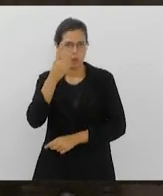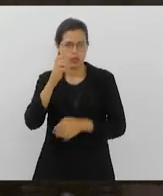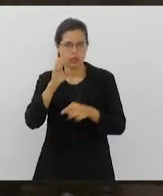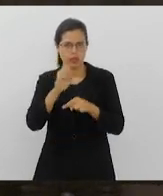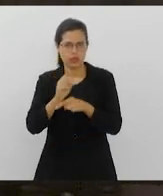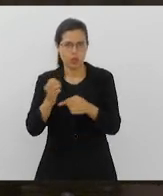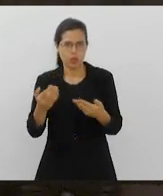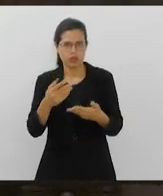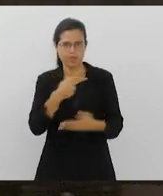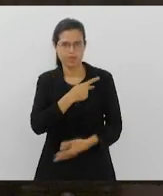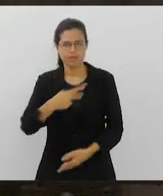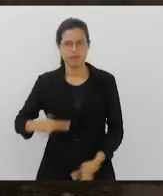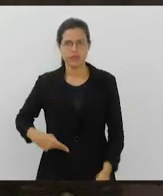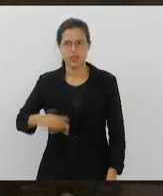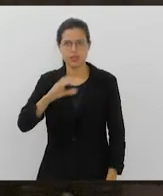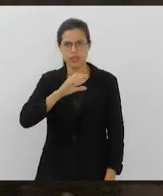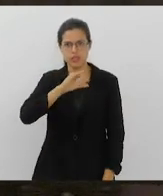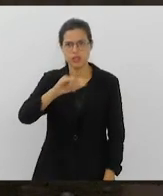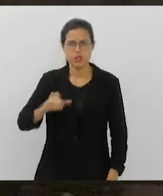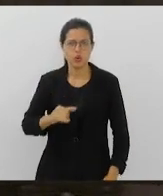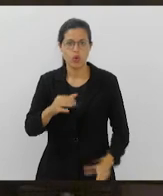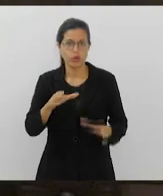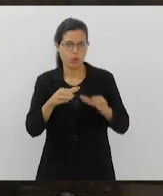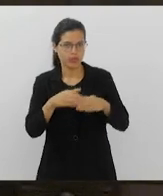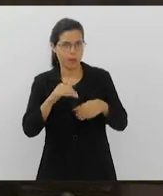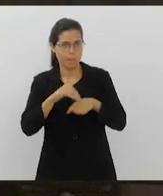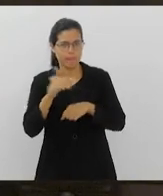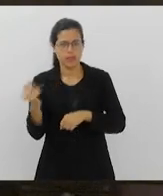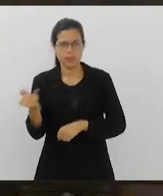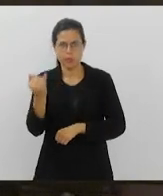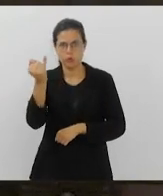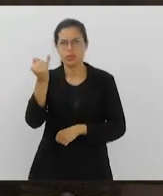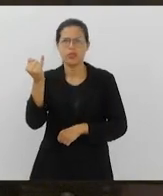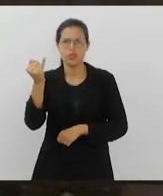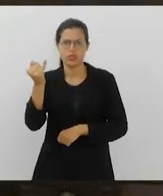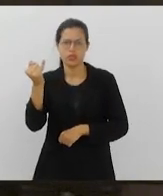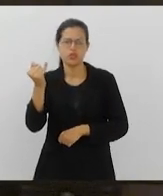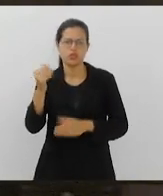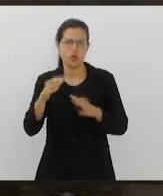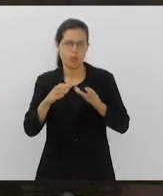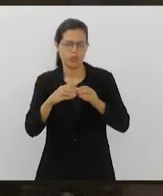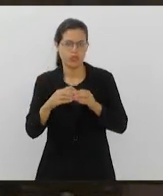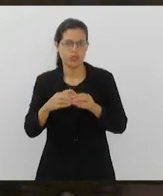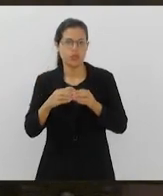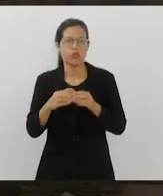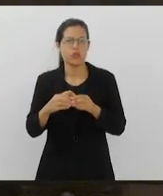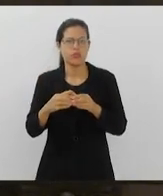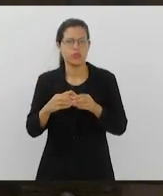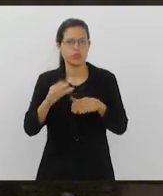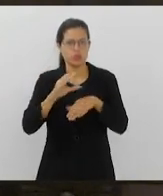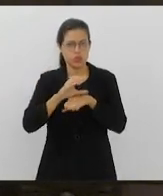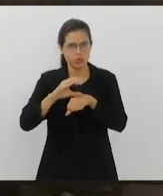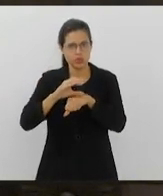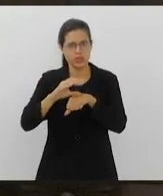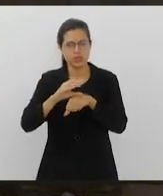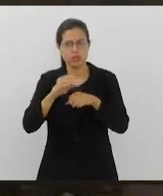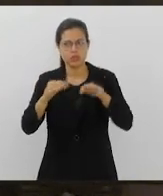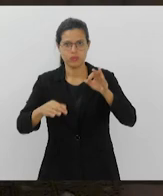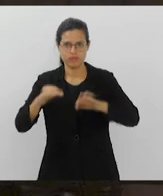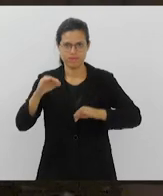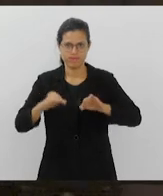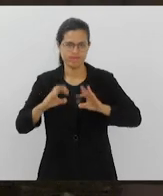a CCJ, a comissão mais importante da casa, a Comissão de Constituição e Justiça, na qual eu pretendo, toda a equipe da CCJ aqui